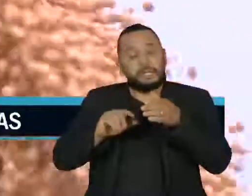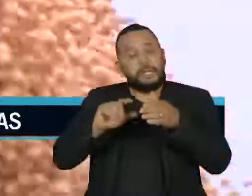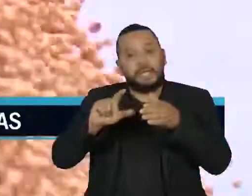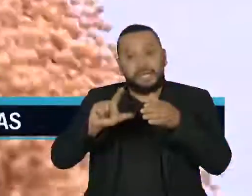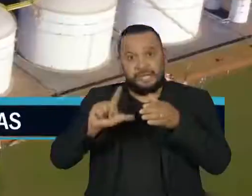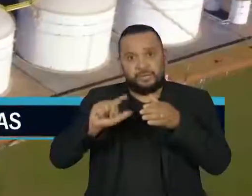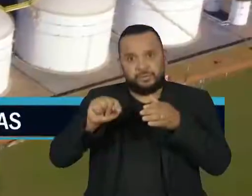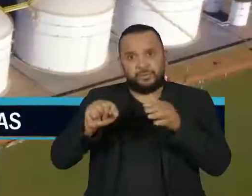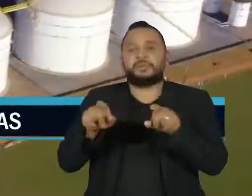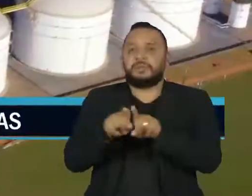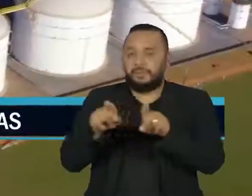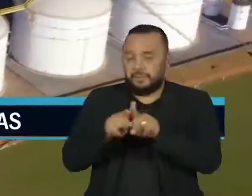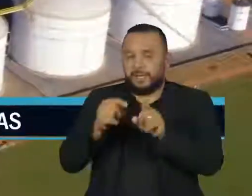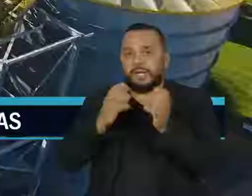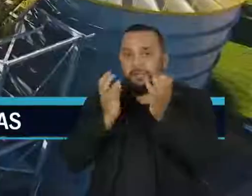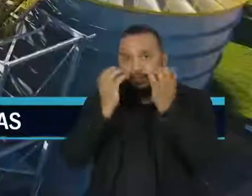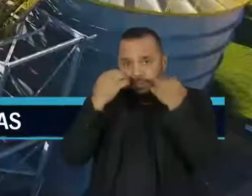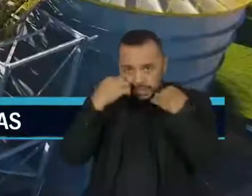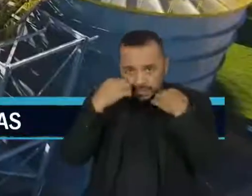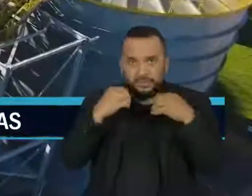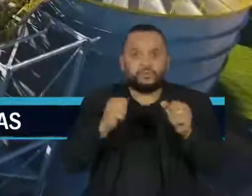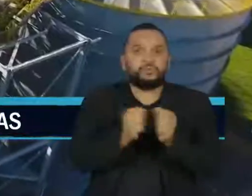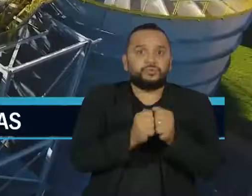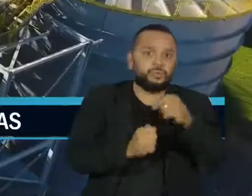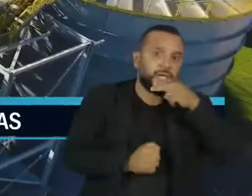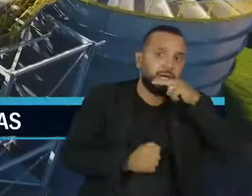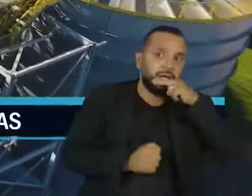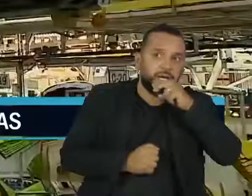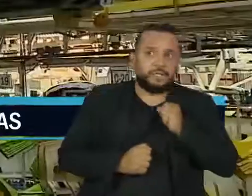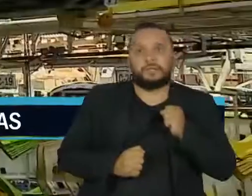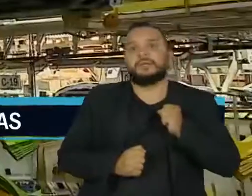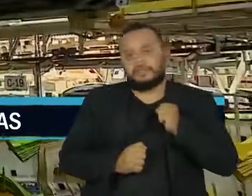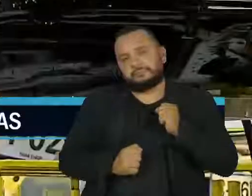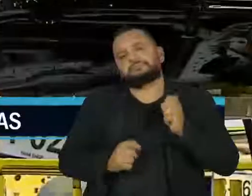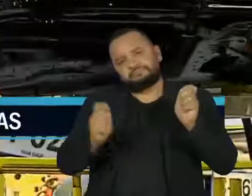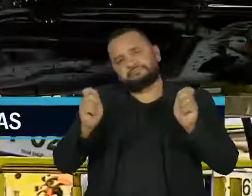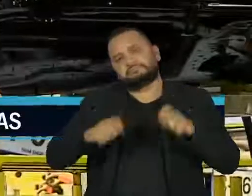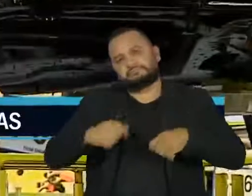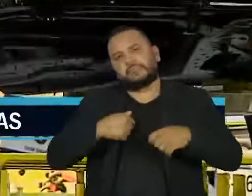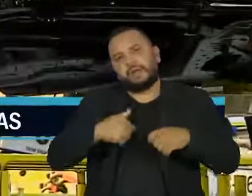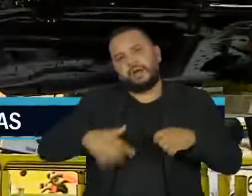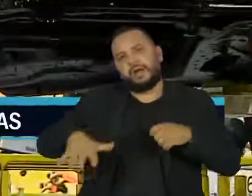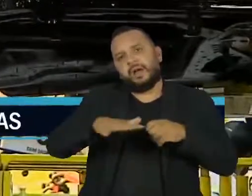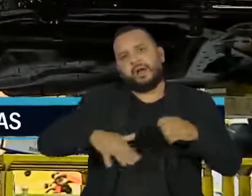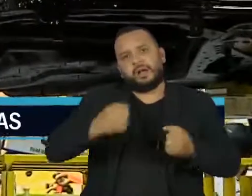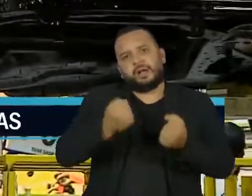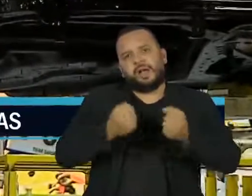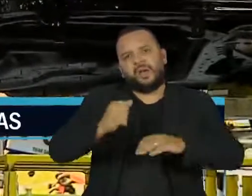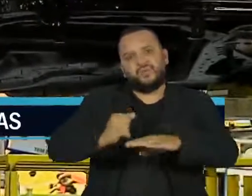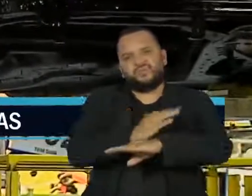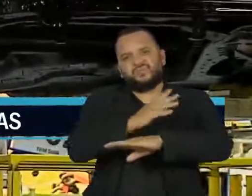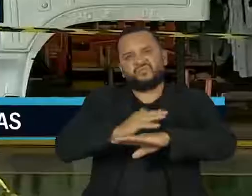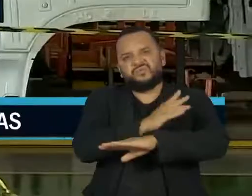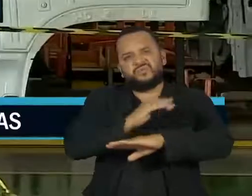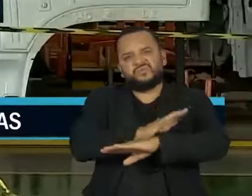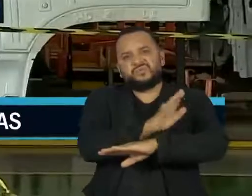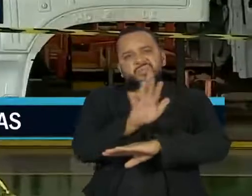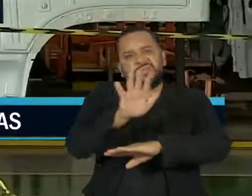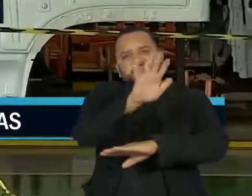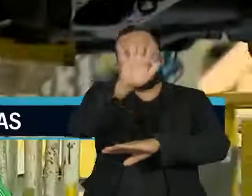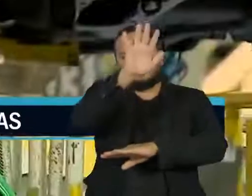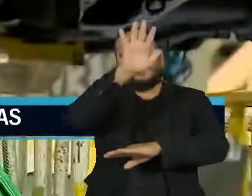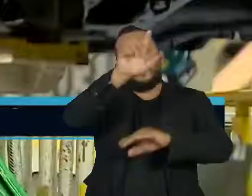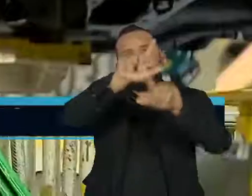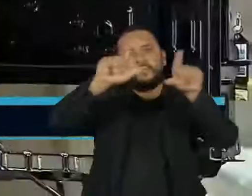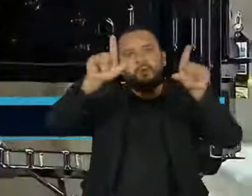do milho. Números que podem fazer diferença na descarbonização do setor automotivo. Como a maior parte da